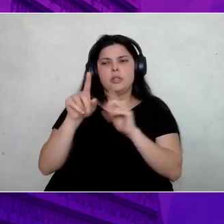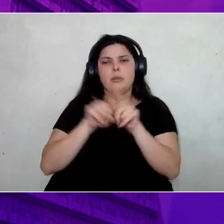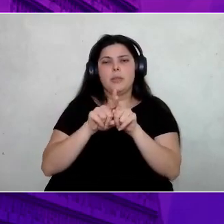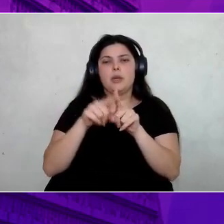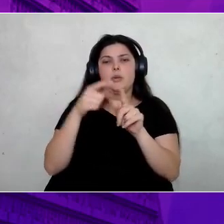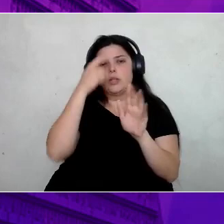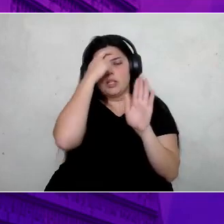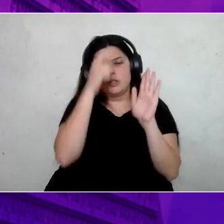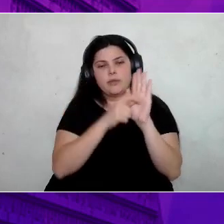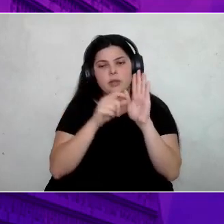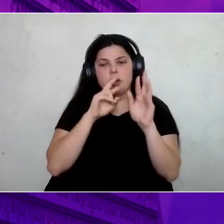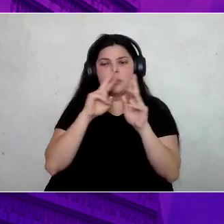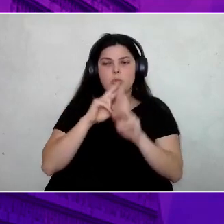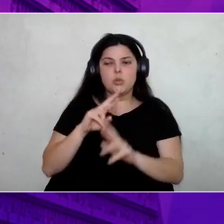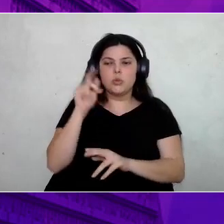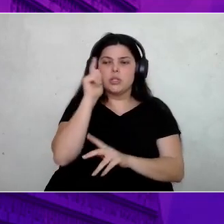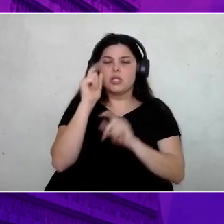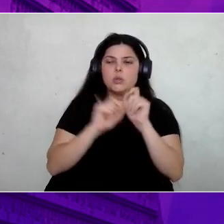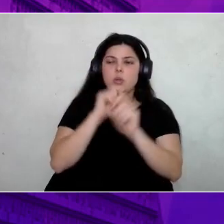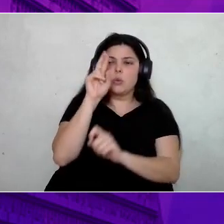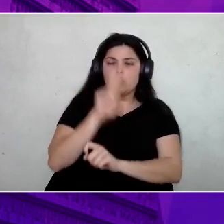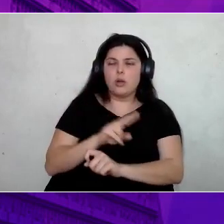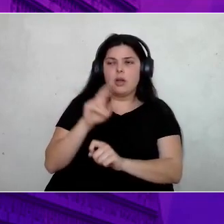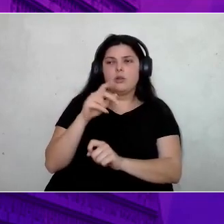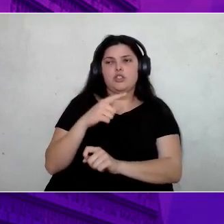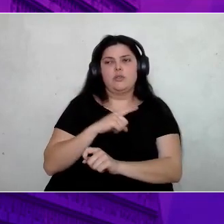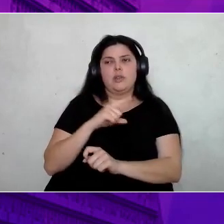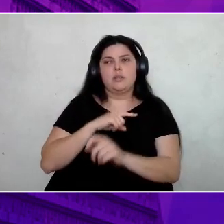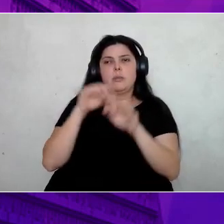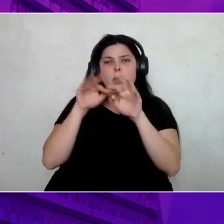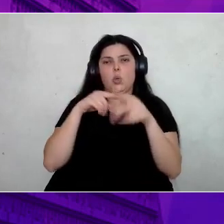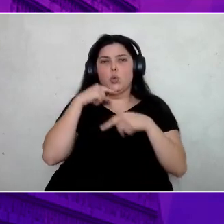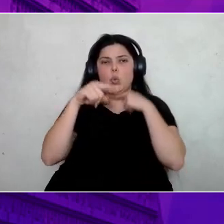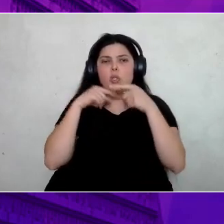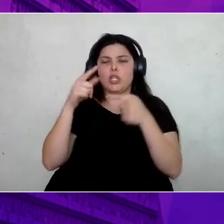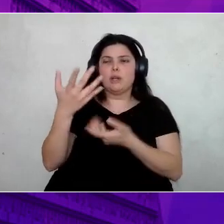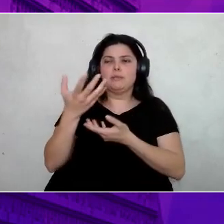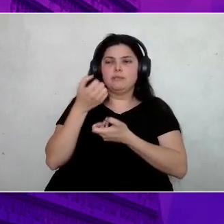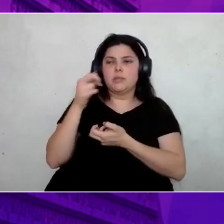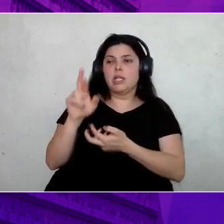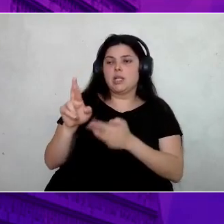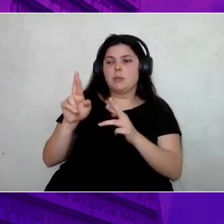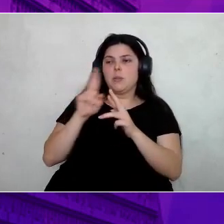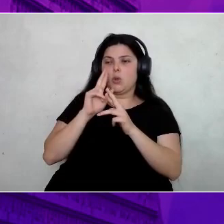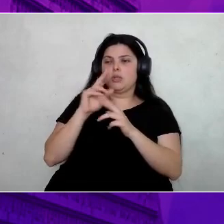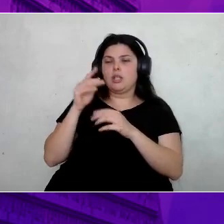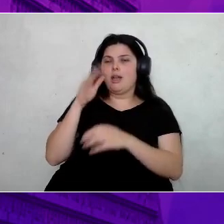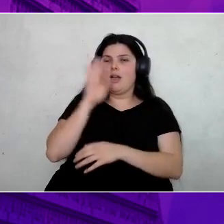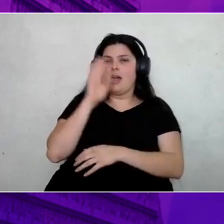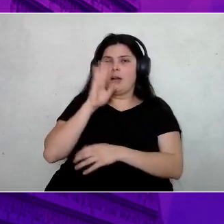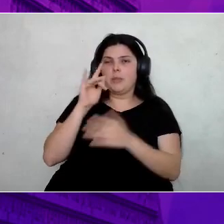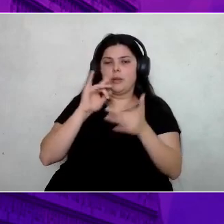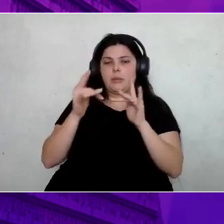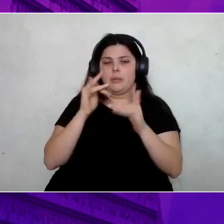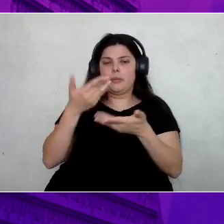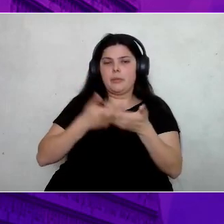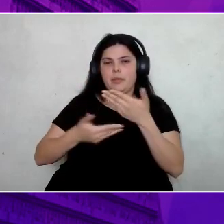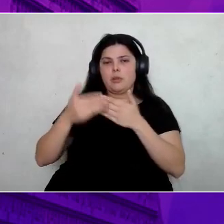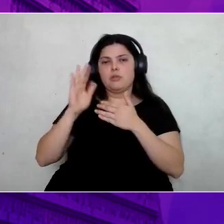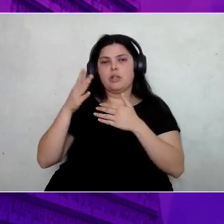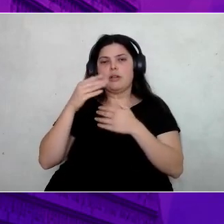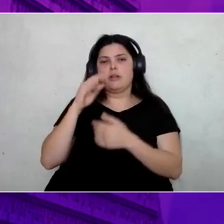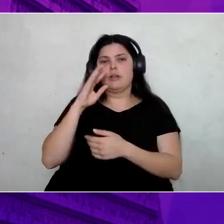generativa para que o usuário pudesse digitar sua dúvida e já receber a resposta de uma maneira mais interativa. Então, a FAQ já se tornava